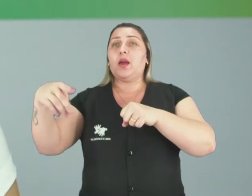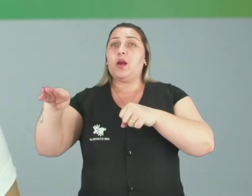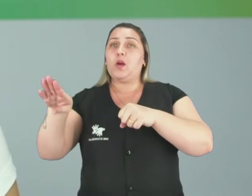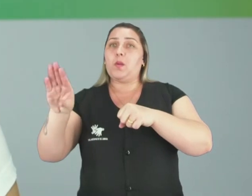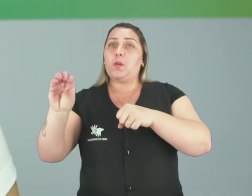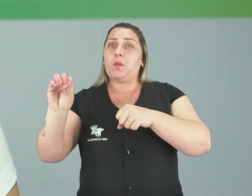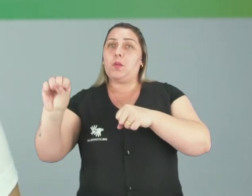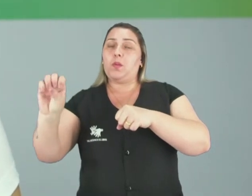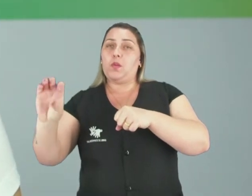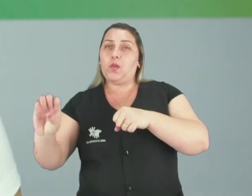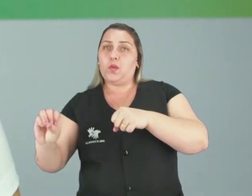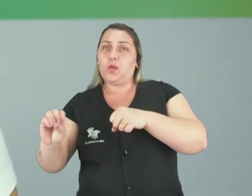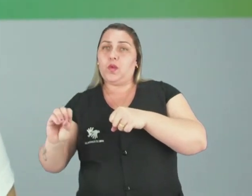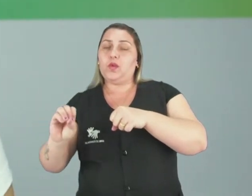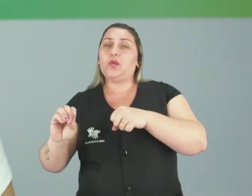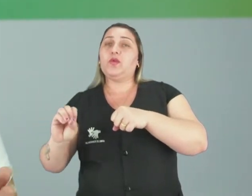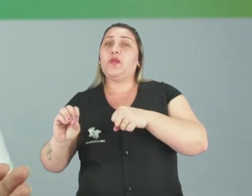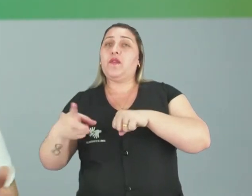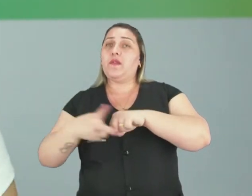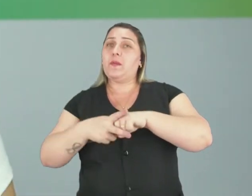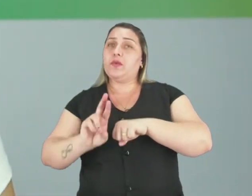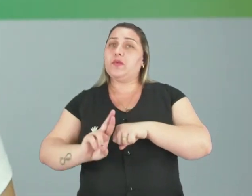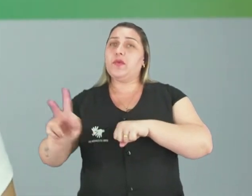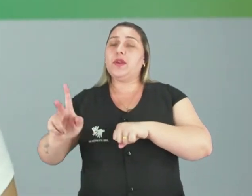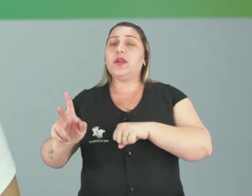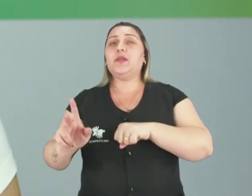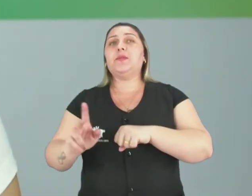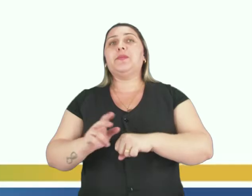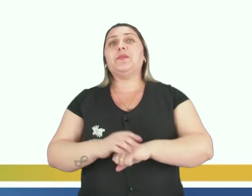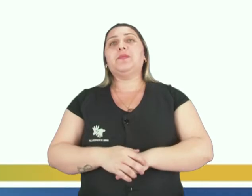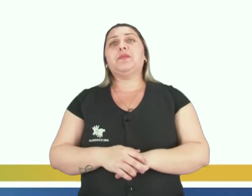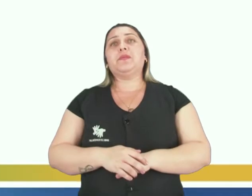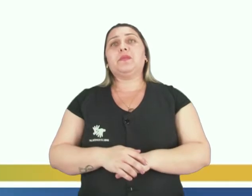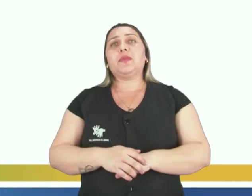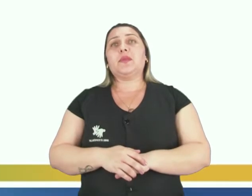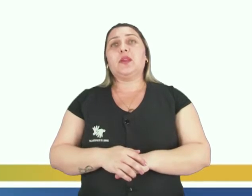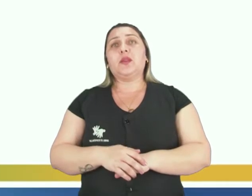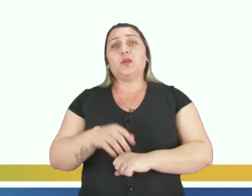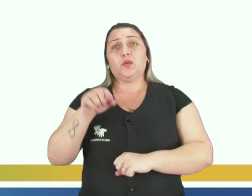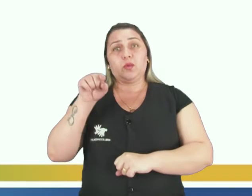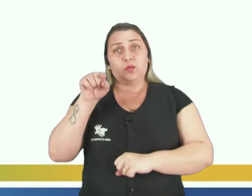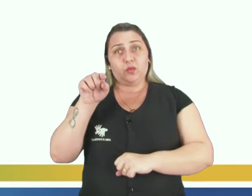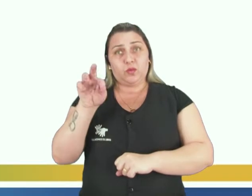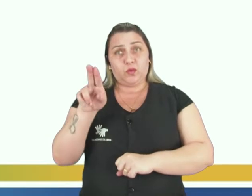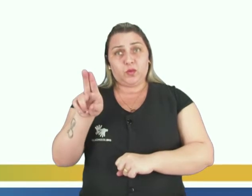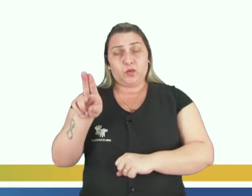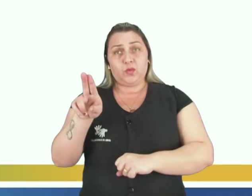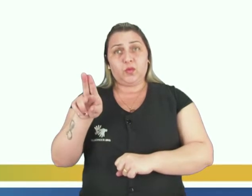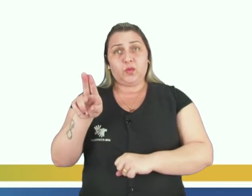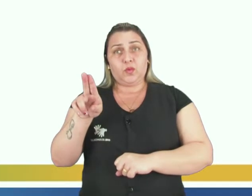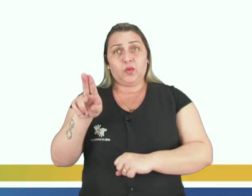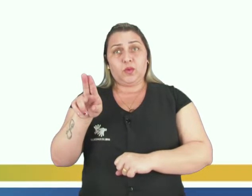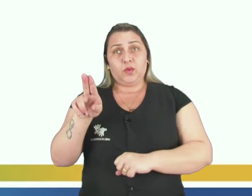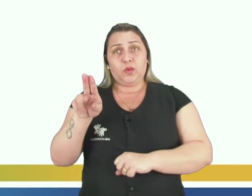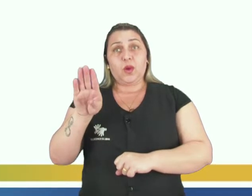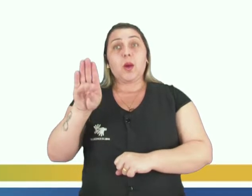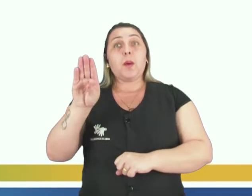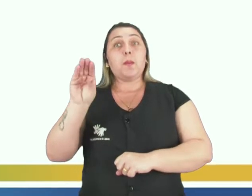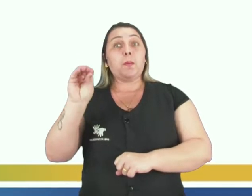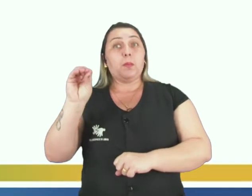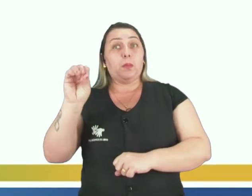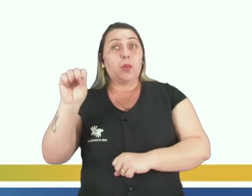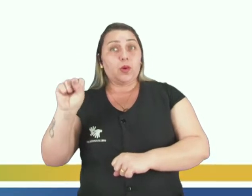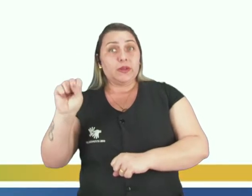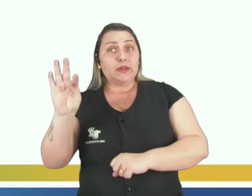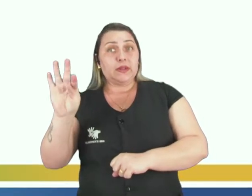de conjugação verbal diferente, certo? Como eu digo, ó, tu tienes, com você eu falo vos tenés,